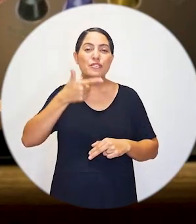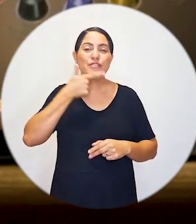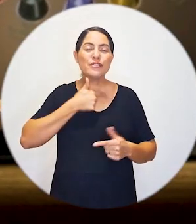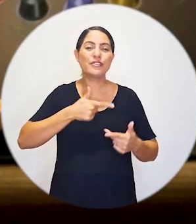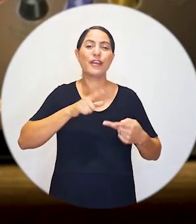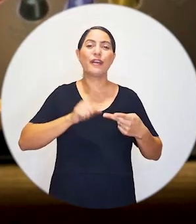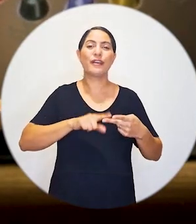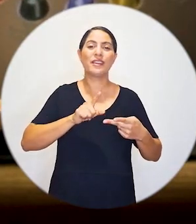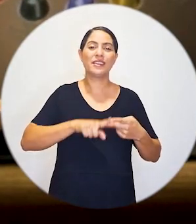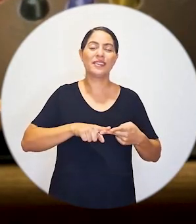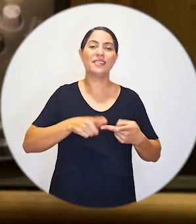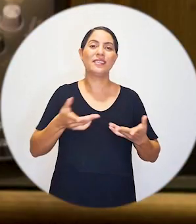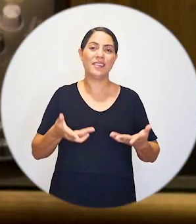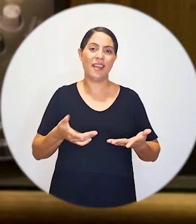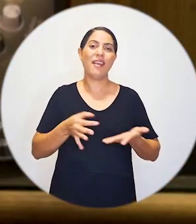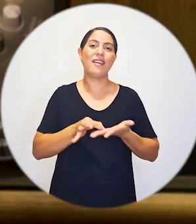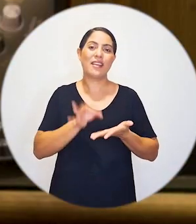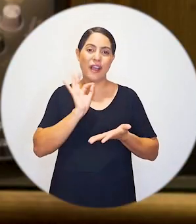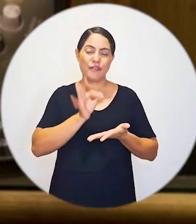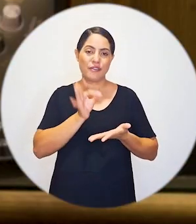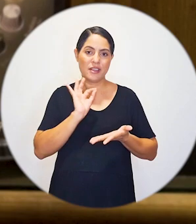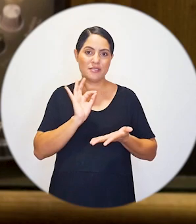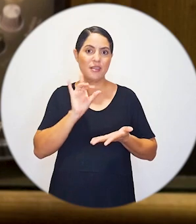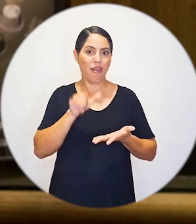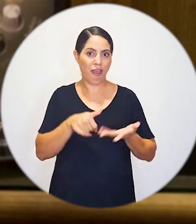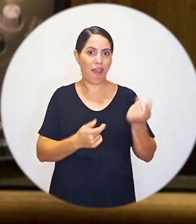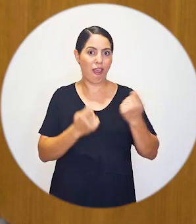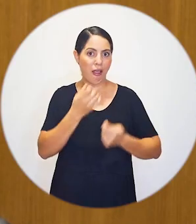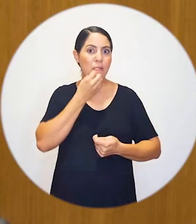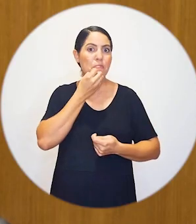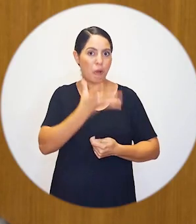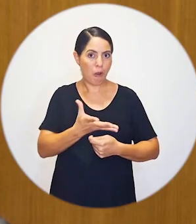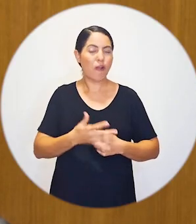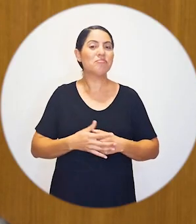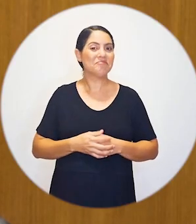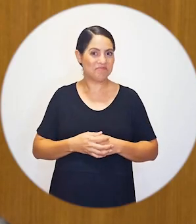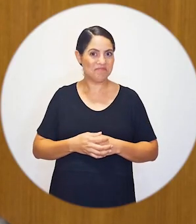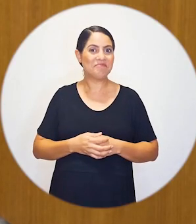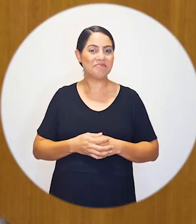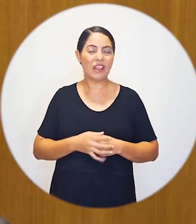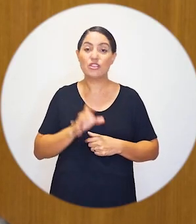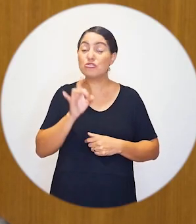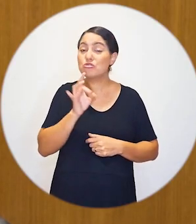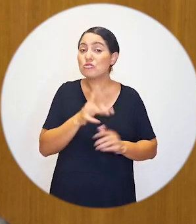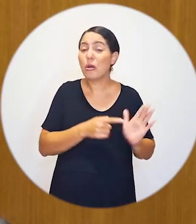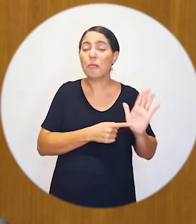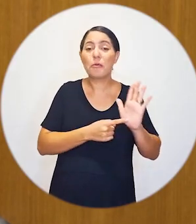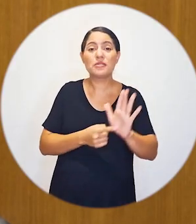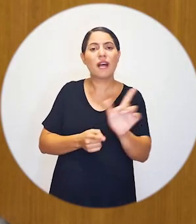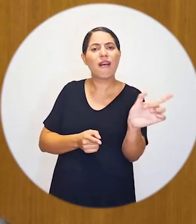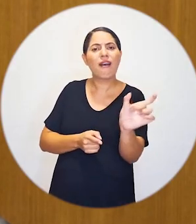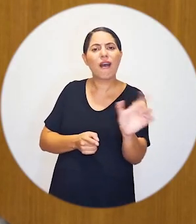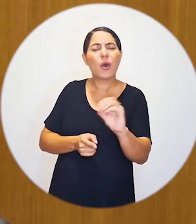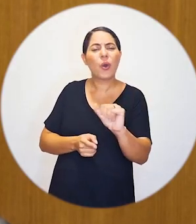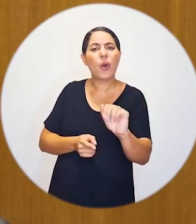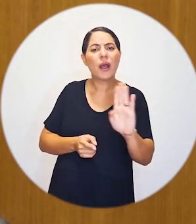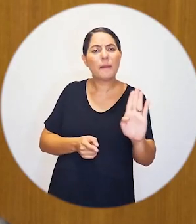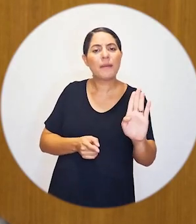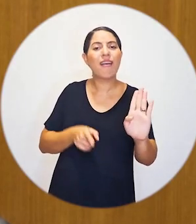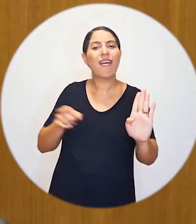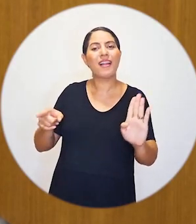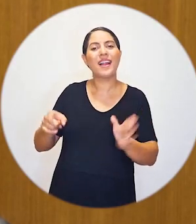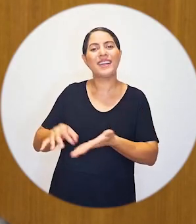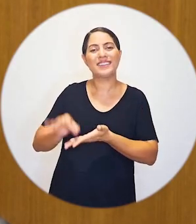na recepção, café de máquina boa. Inclusive o café está aqui todo dia, basta apresentar a OAB e toma